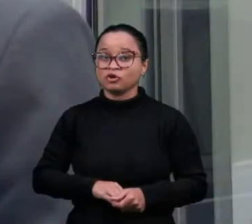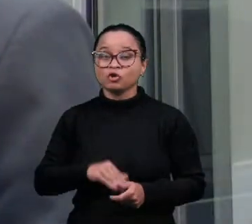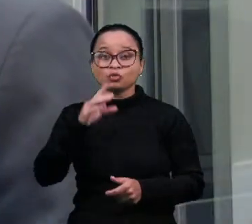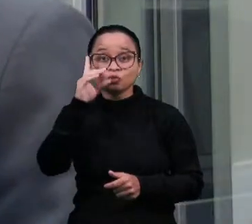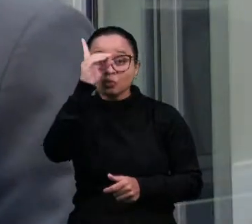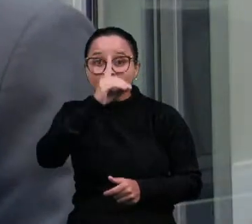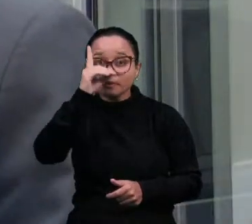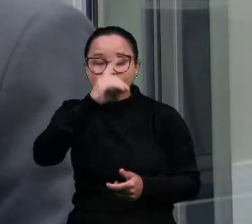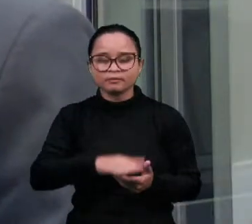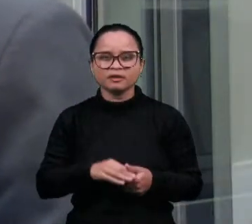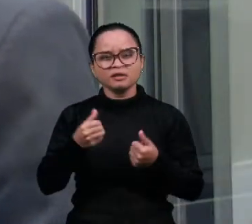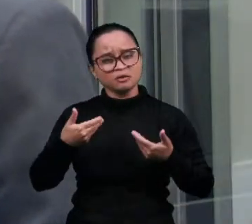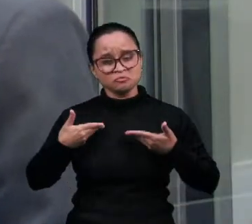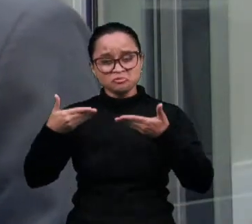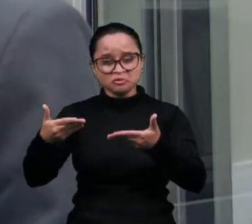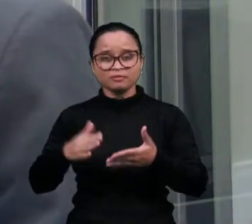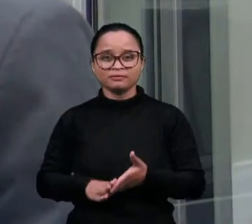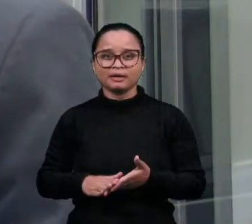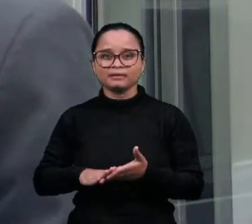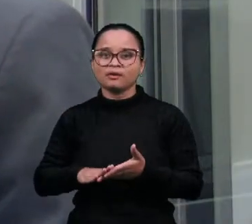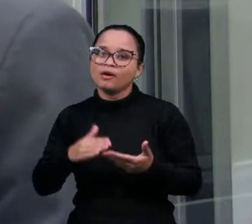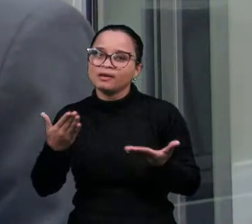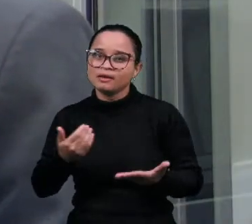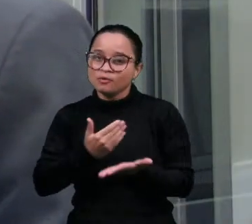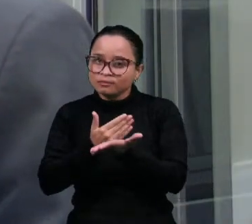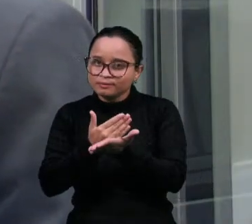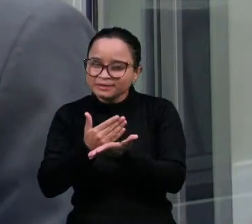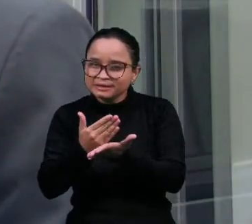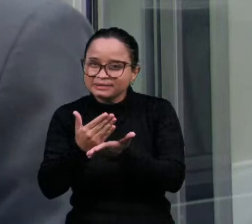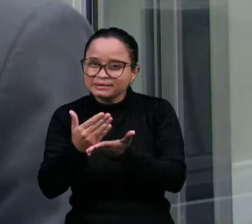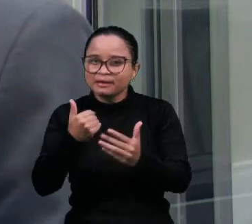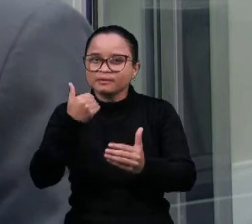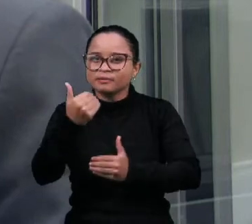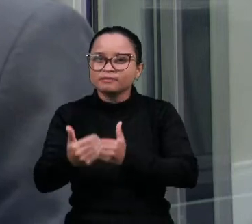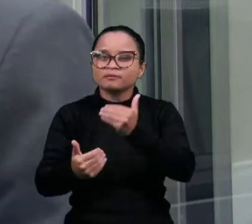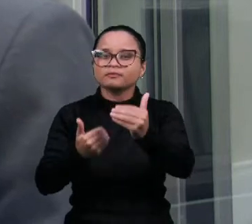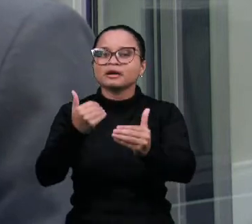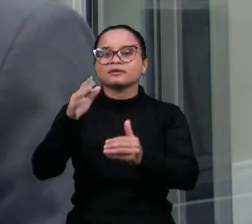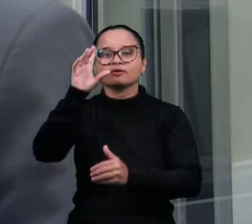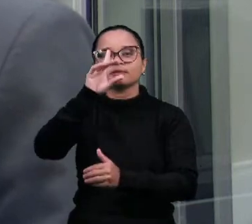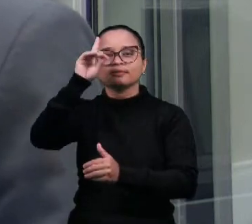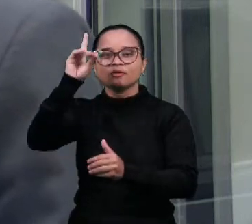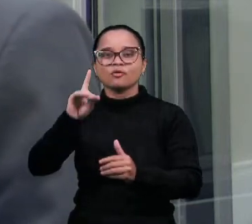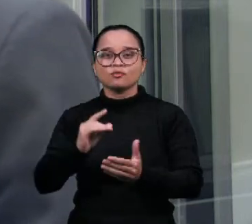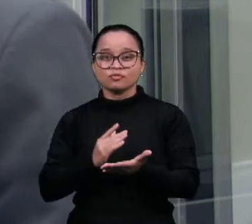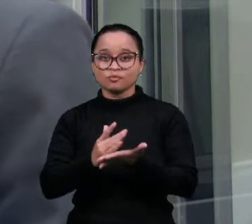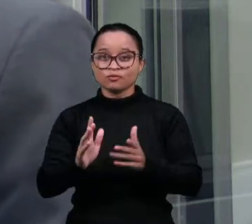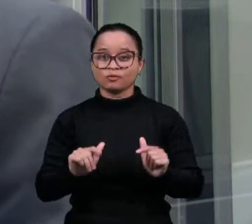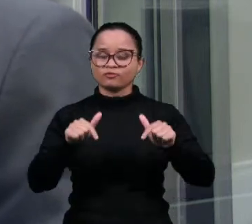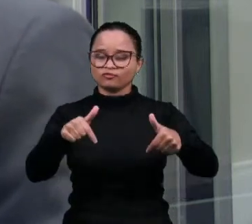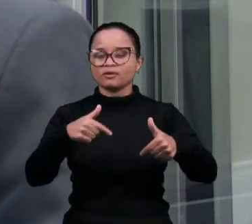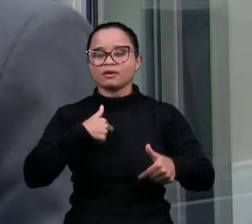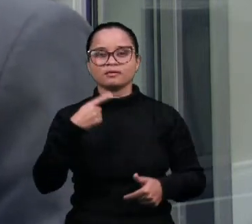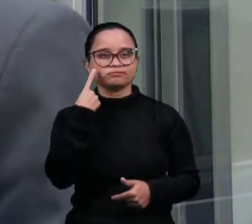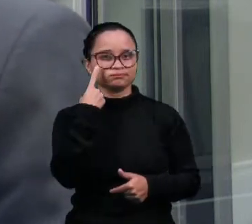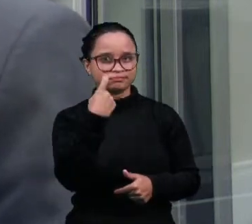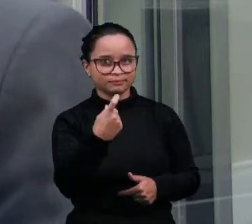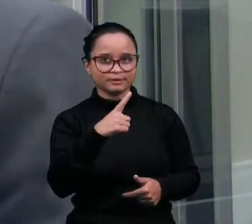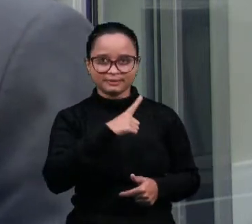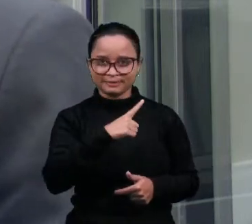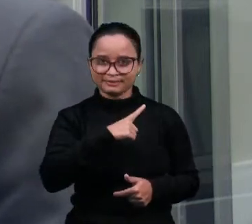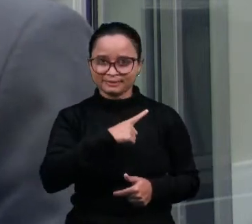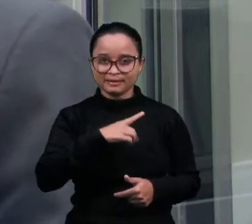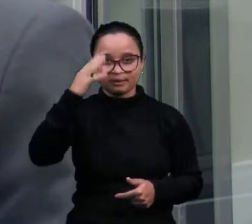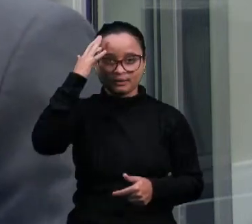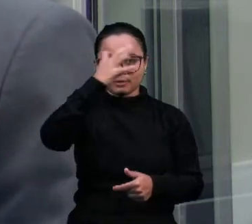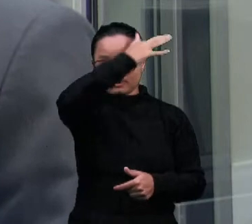a semente foi plantada, né? E dali para frente Deus começou a operar, eu comecei a me interessar, o Espírito Santo